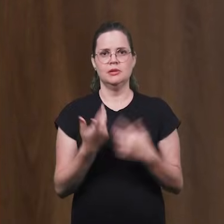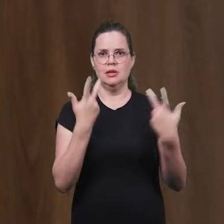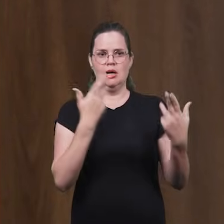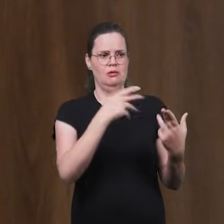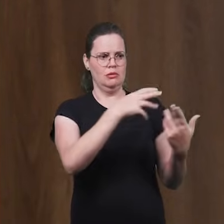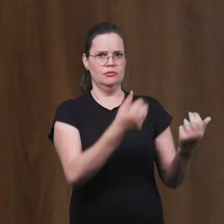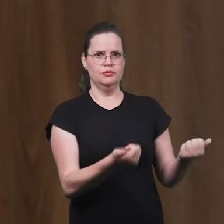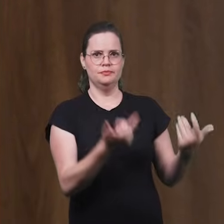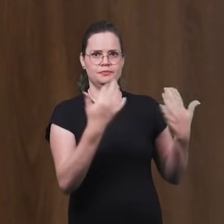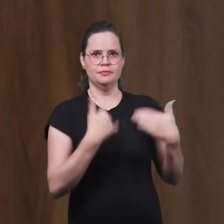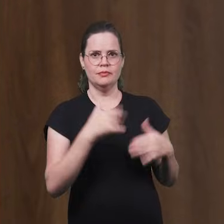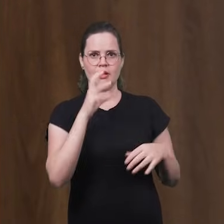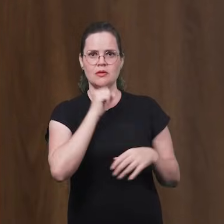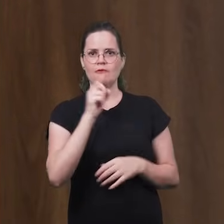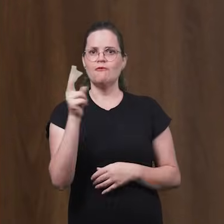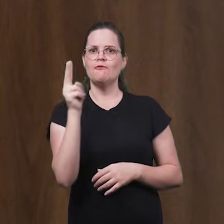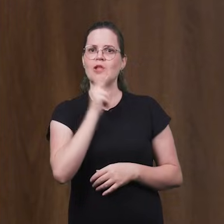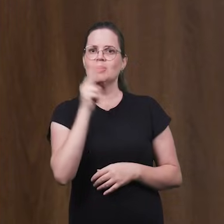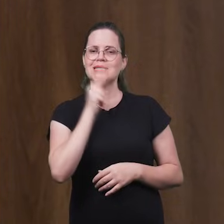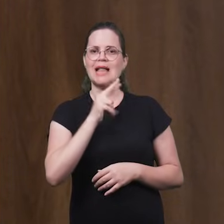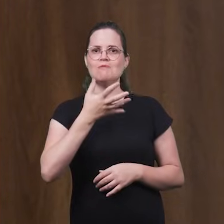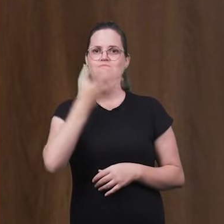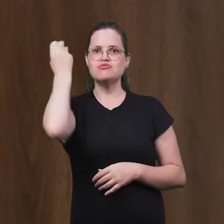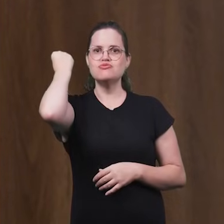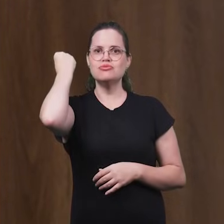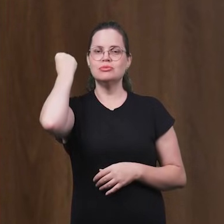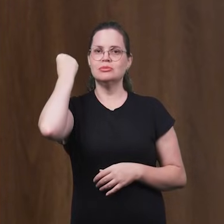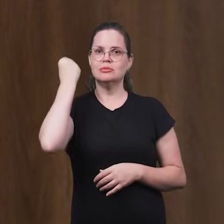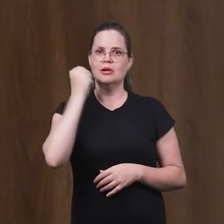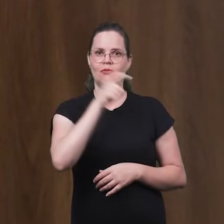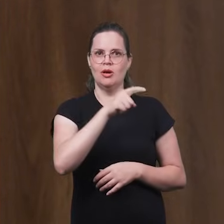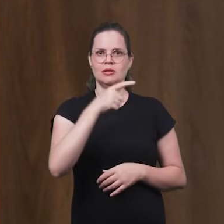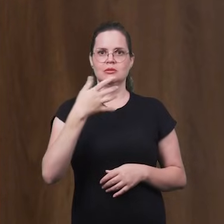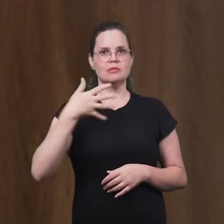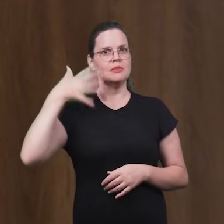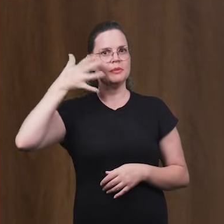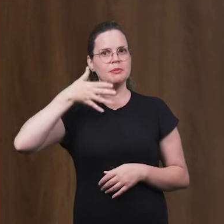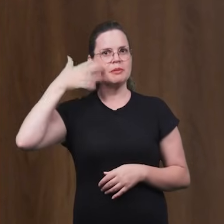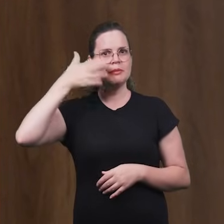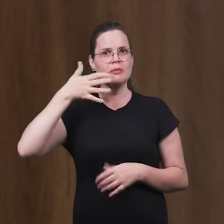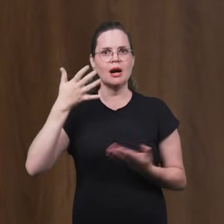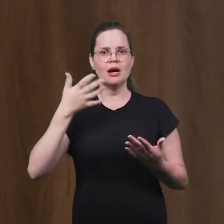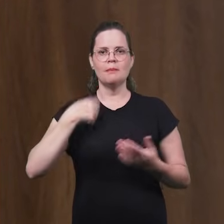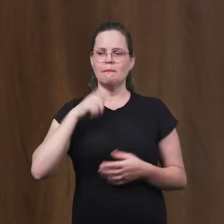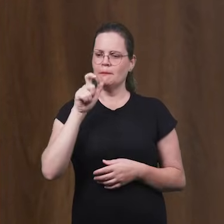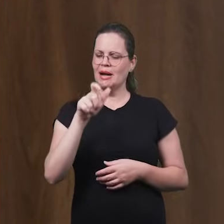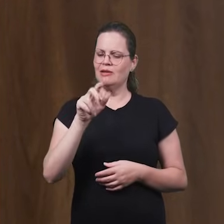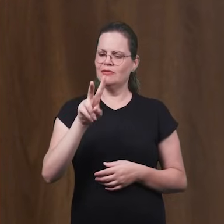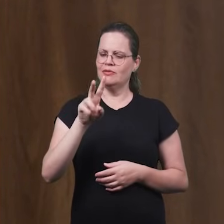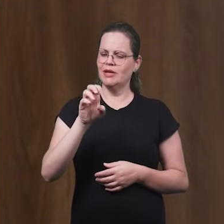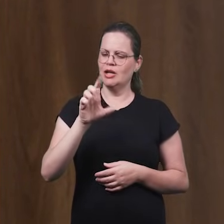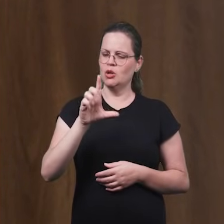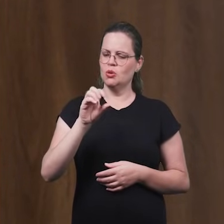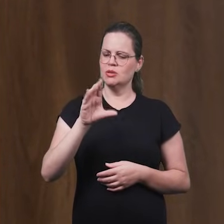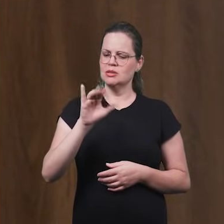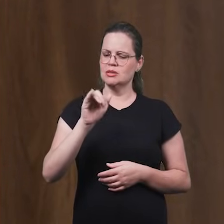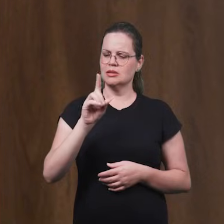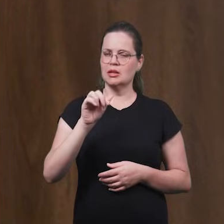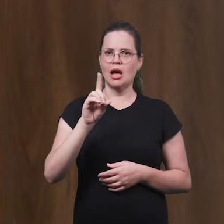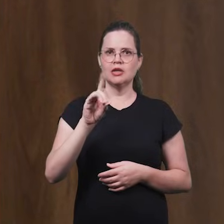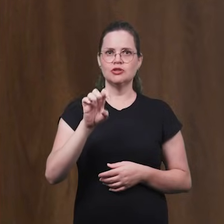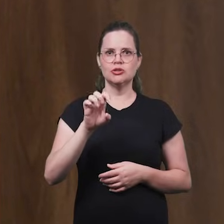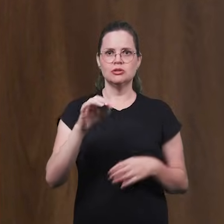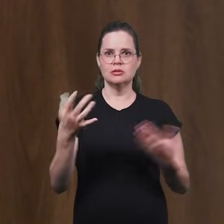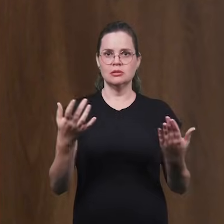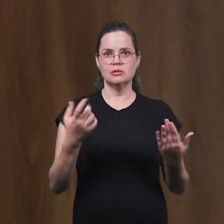você falou muito a palavra velocidade. O seu discurso, a palavra velocidade ela é muito presente quando a gente